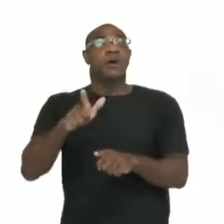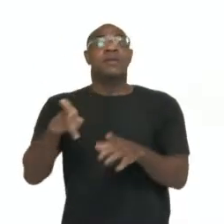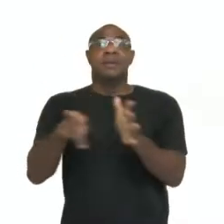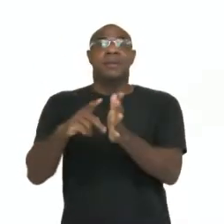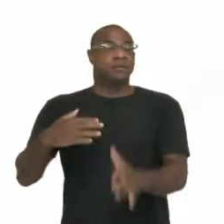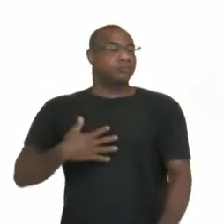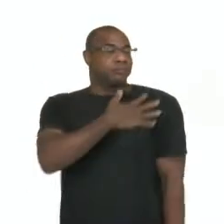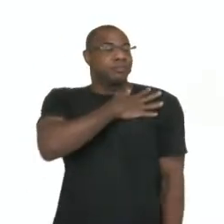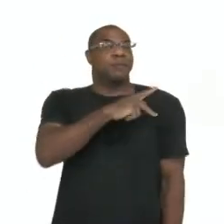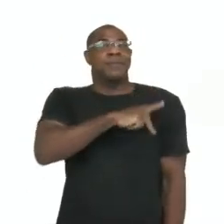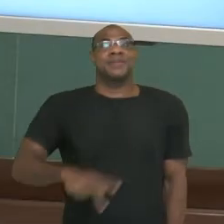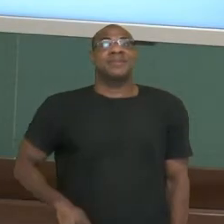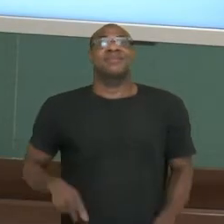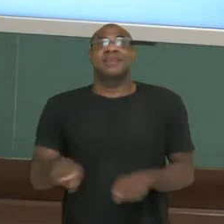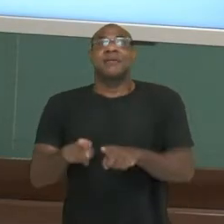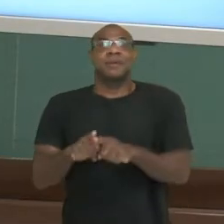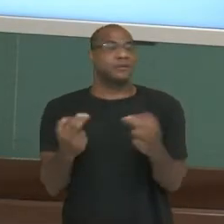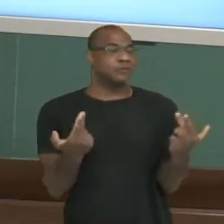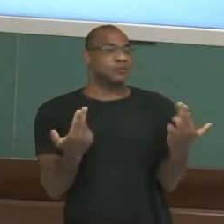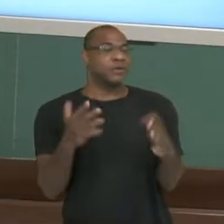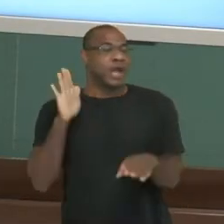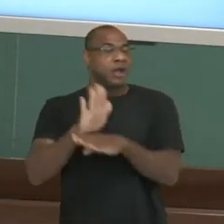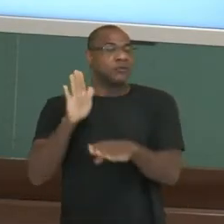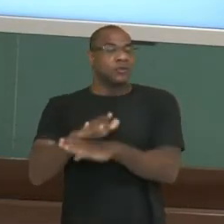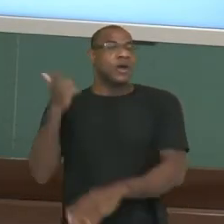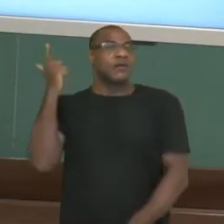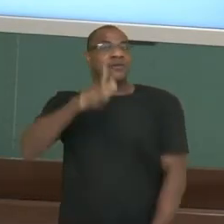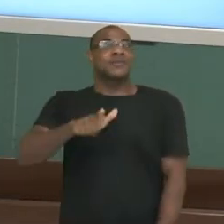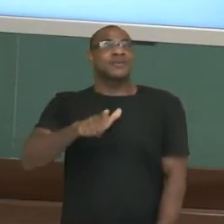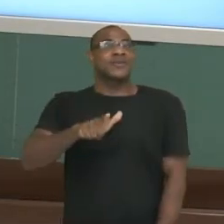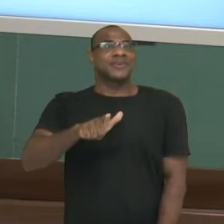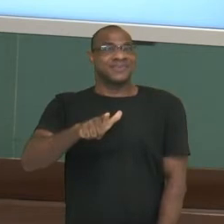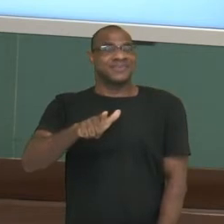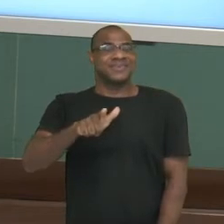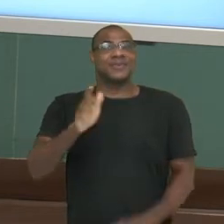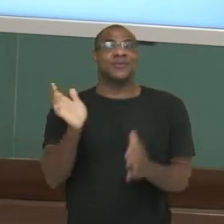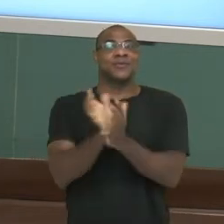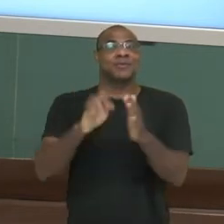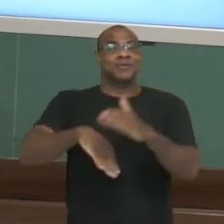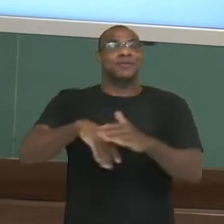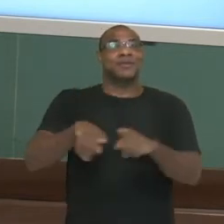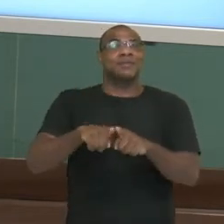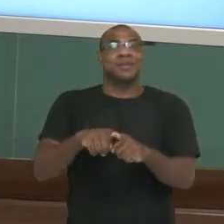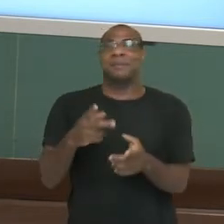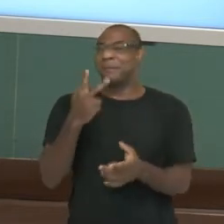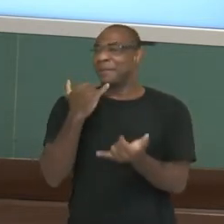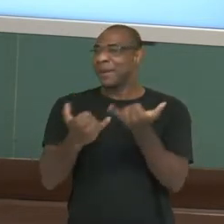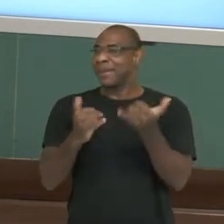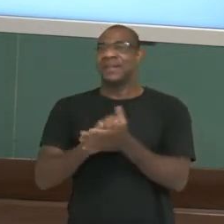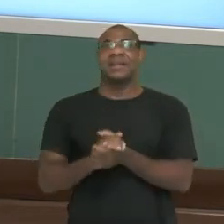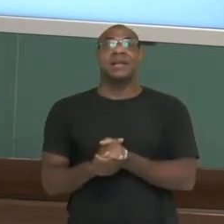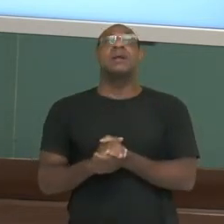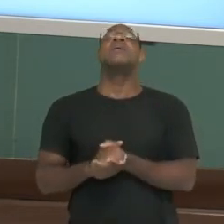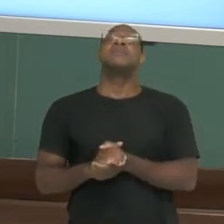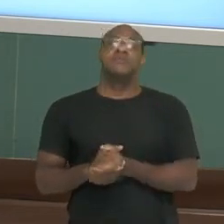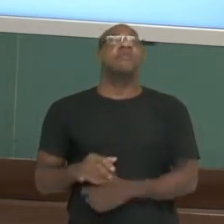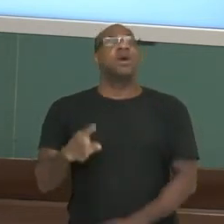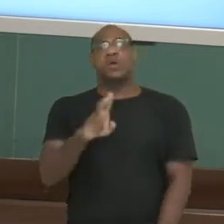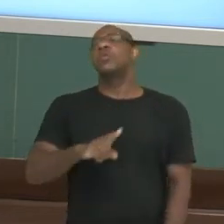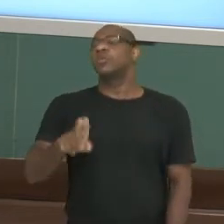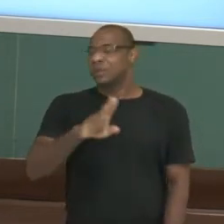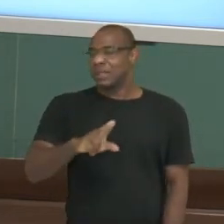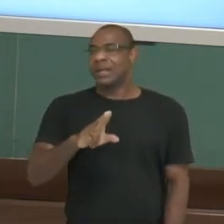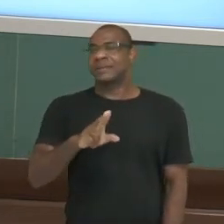se o presidente houvesse ajudado a conquistar aquele campeonato mundial de futebol. A conquista foi muito usada como